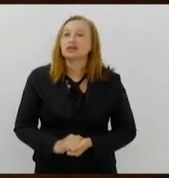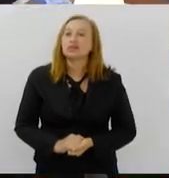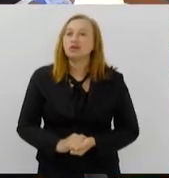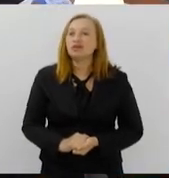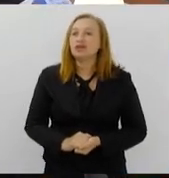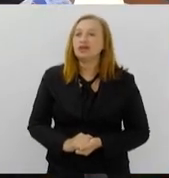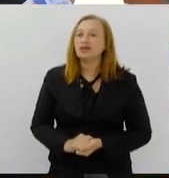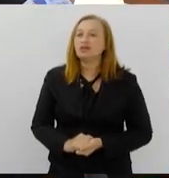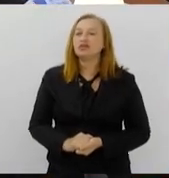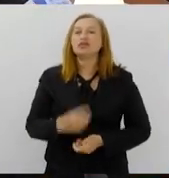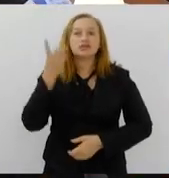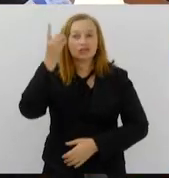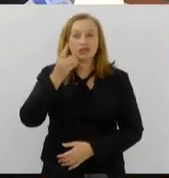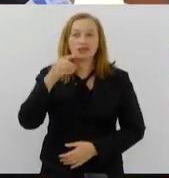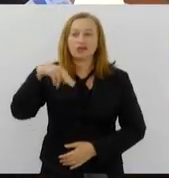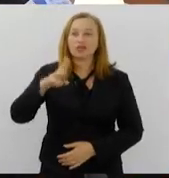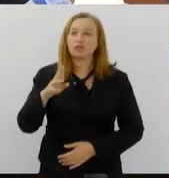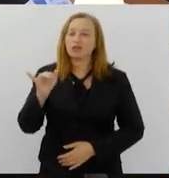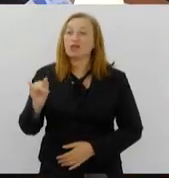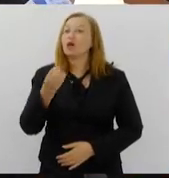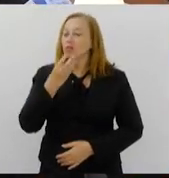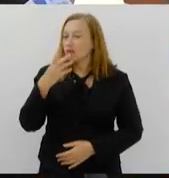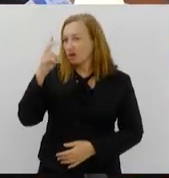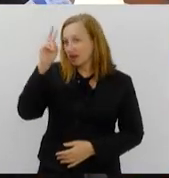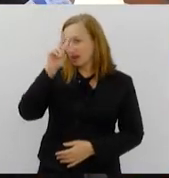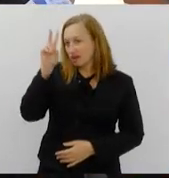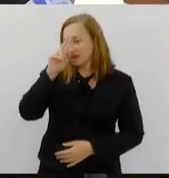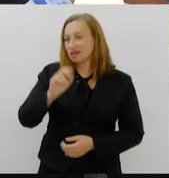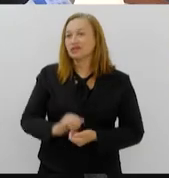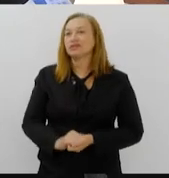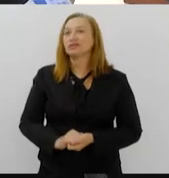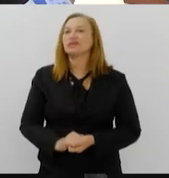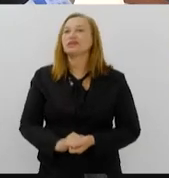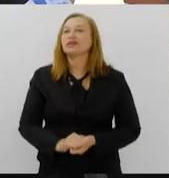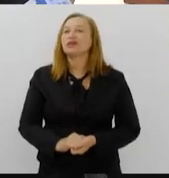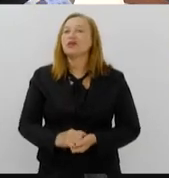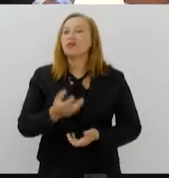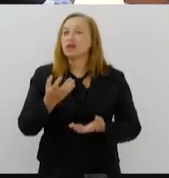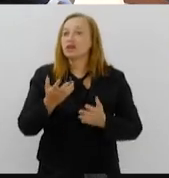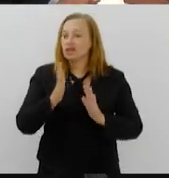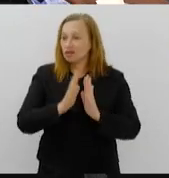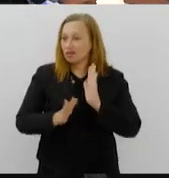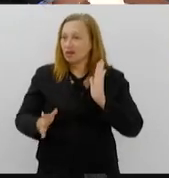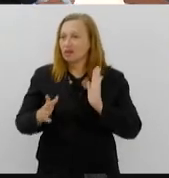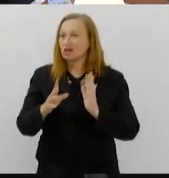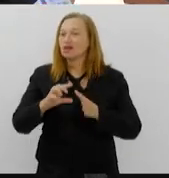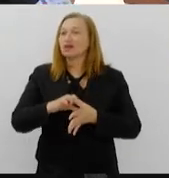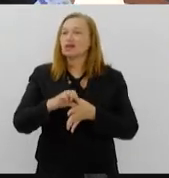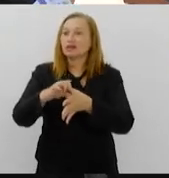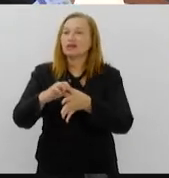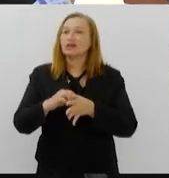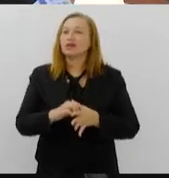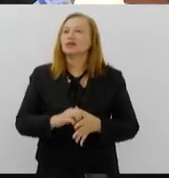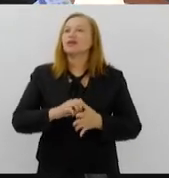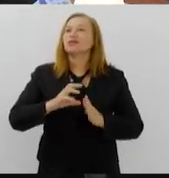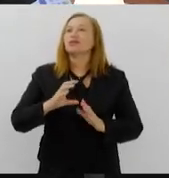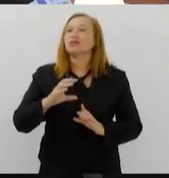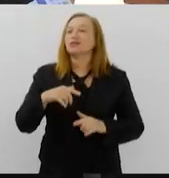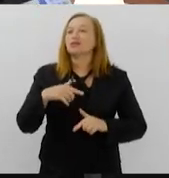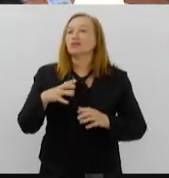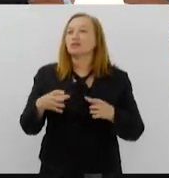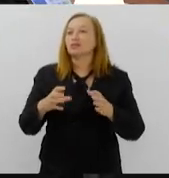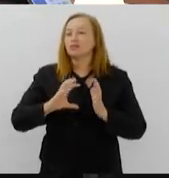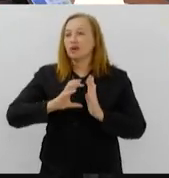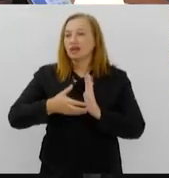Obrigado, deputado Munir. Muito boa lembrança aí. Pela deputada, ordem, presidente, eu queria fazer, favor, como líder da bancada do Partido dos Trabalhadores, fazer